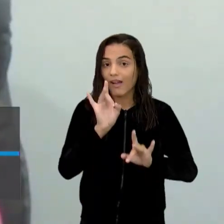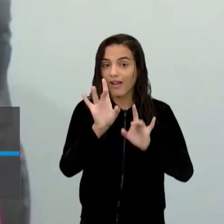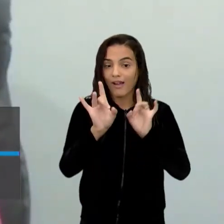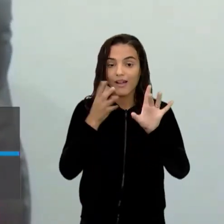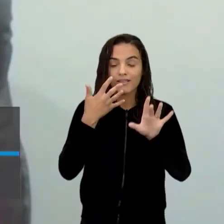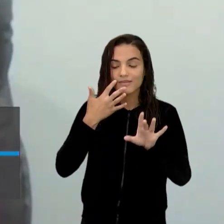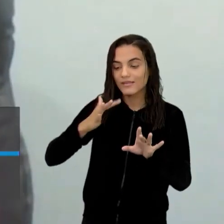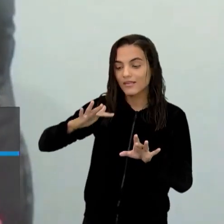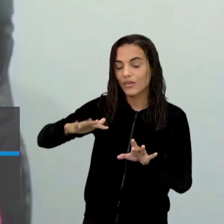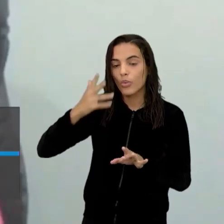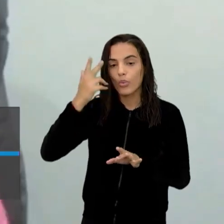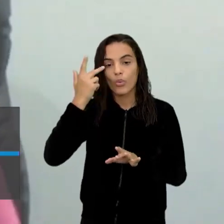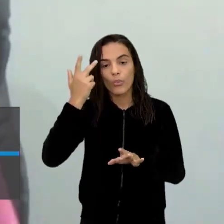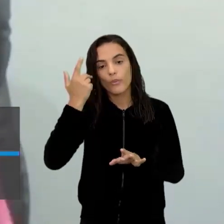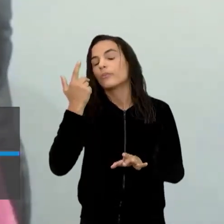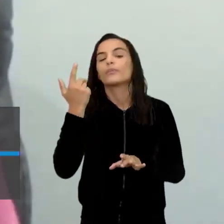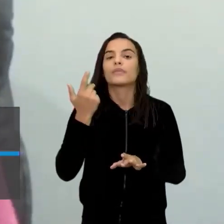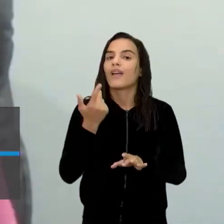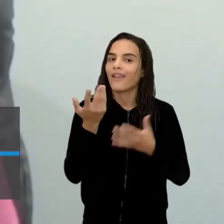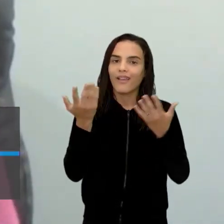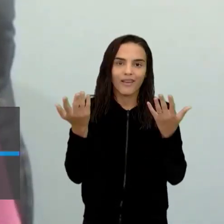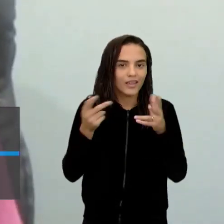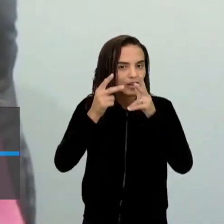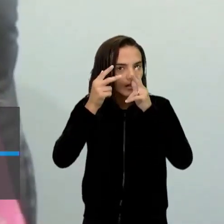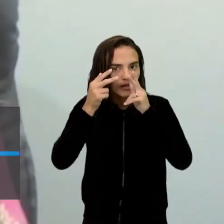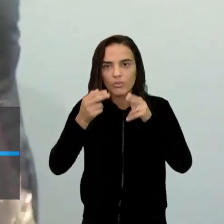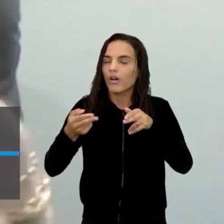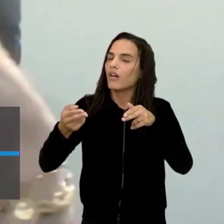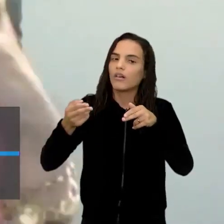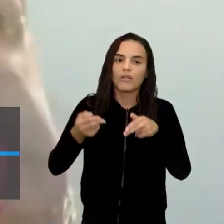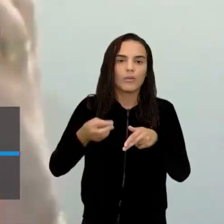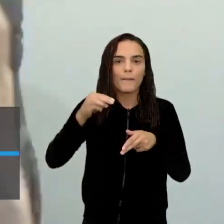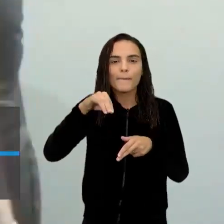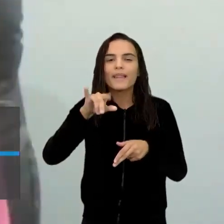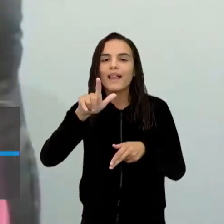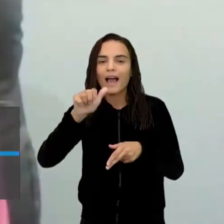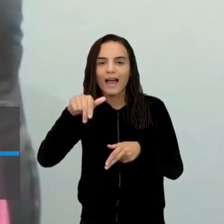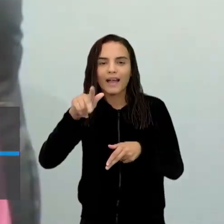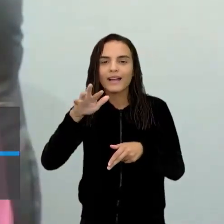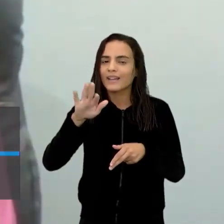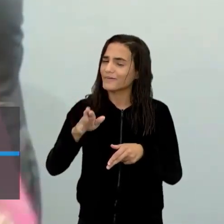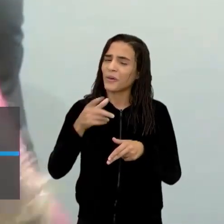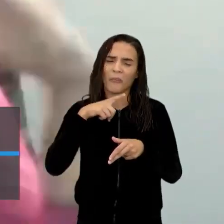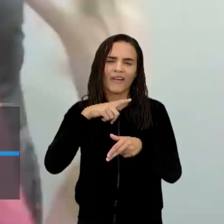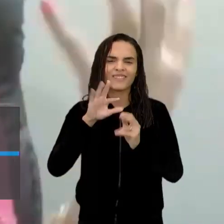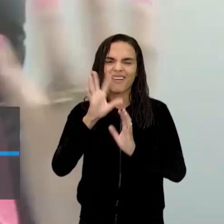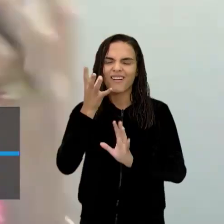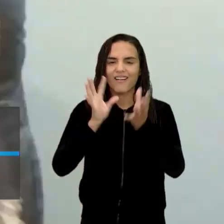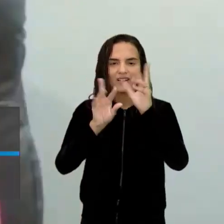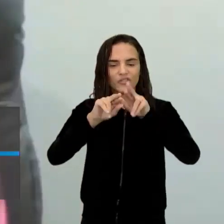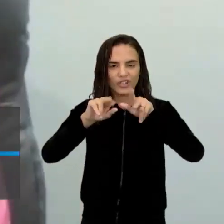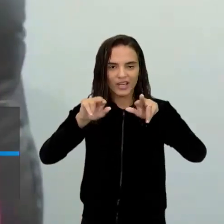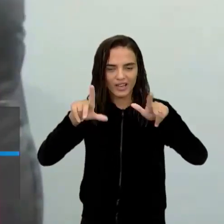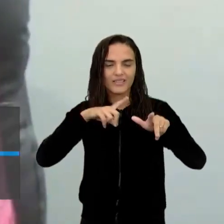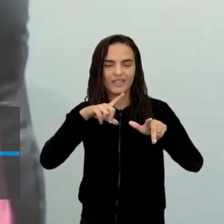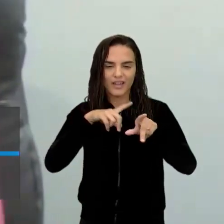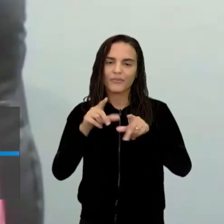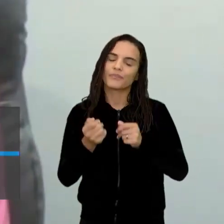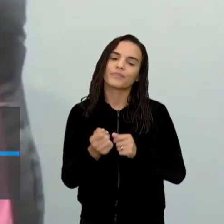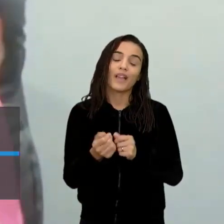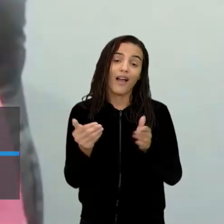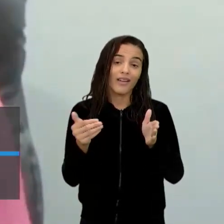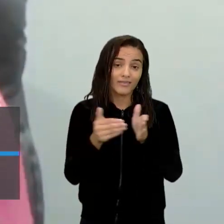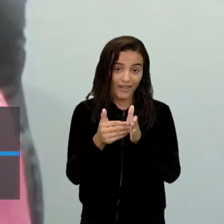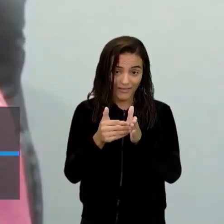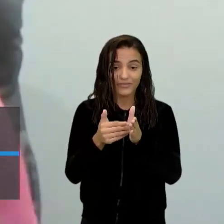que nascesse normal seria considerado um milagre. Então, quer dizer, eles passam por muitas situações, né, por muitos acontecimentos, até a